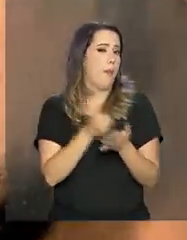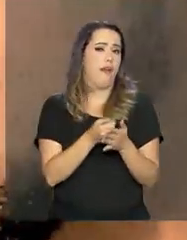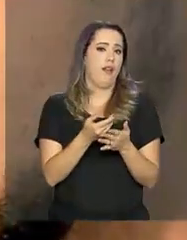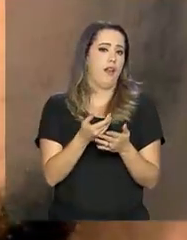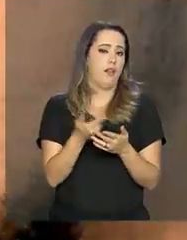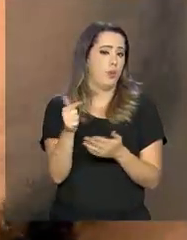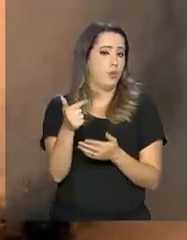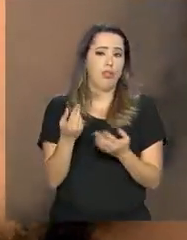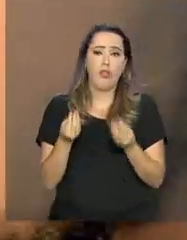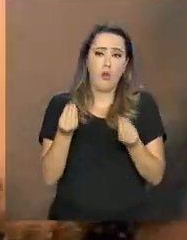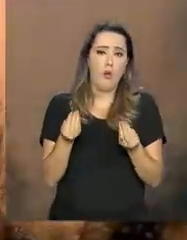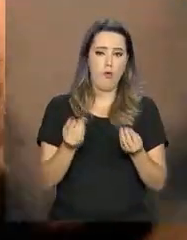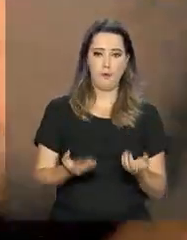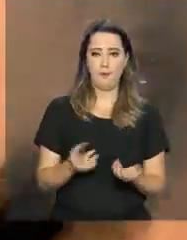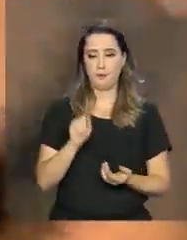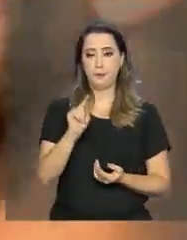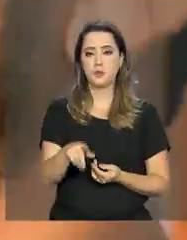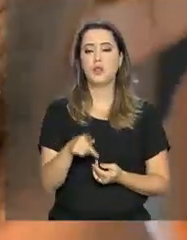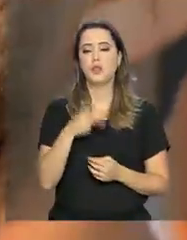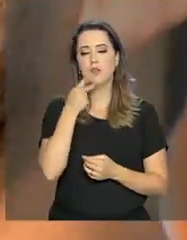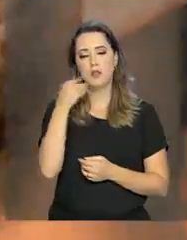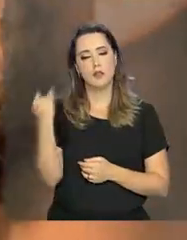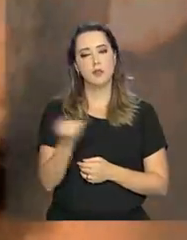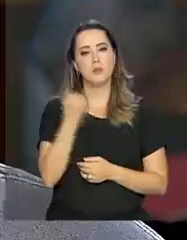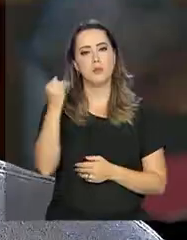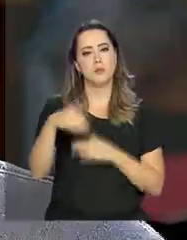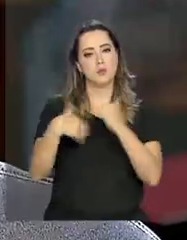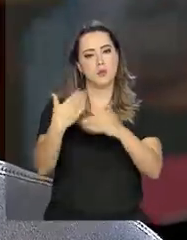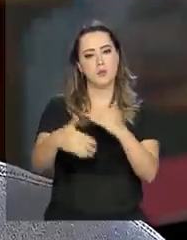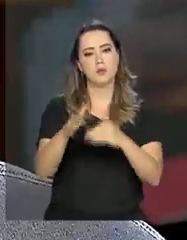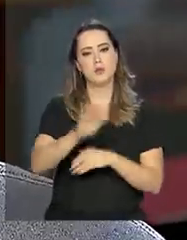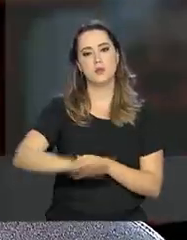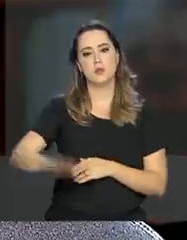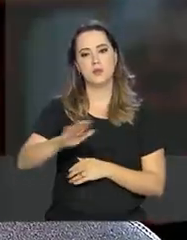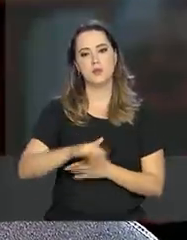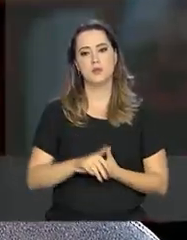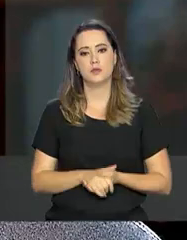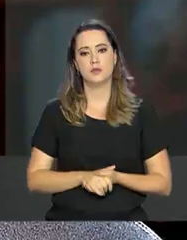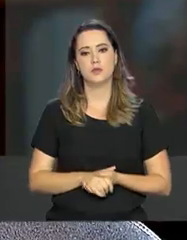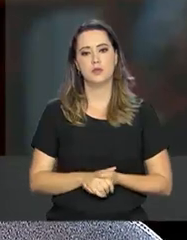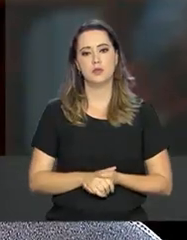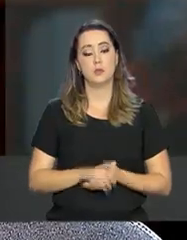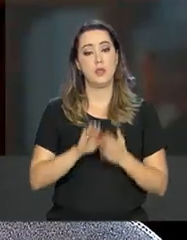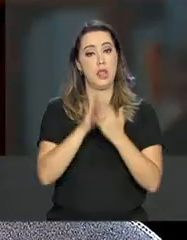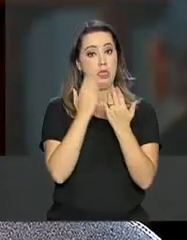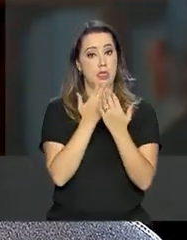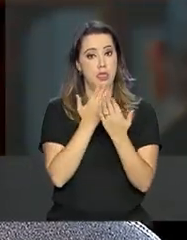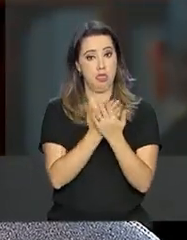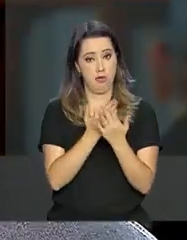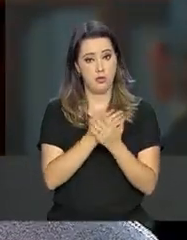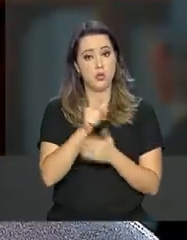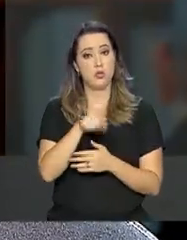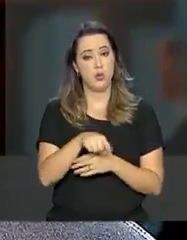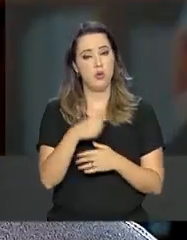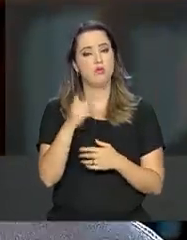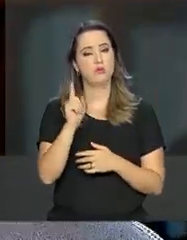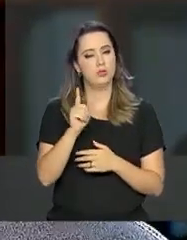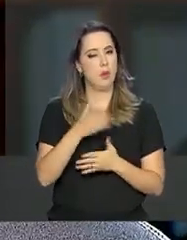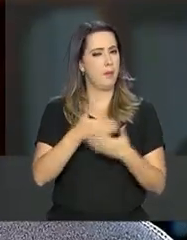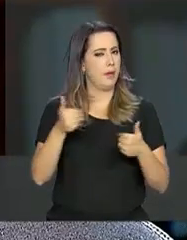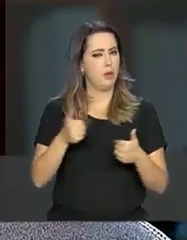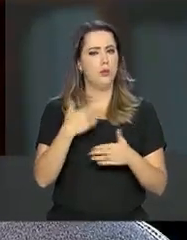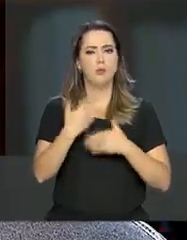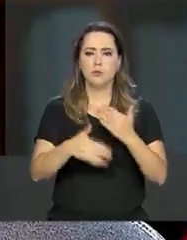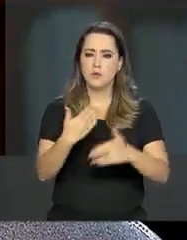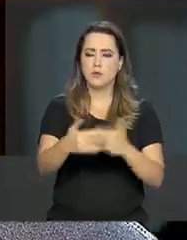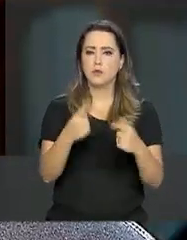ressalta a importância da creche para o desenvolvimento da criança na creche né na escola a criança consegue ter um desenvolvimento melhor